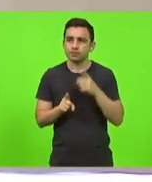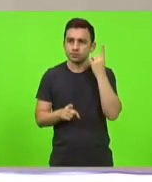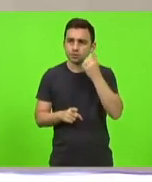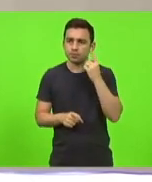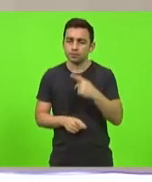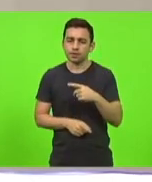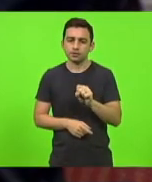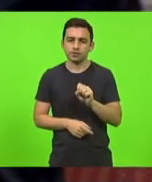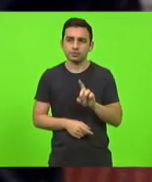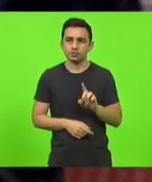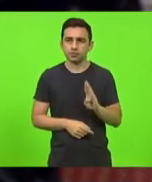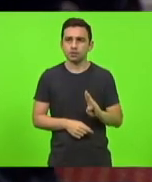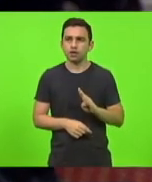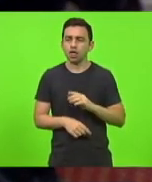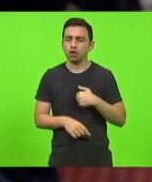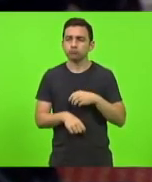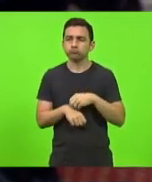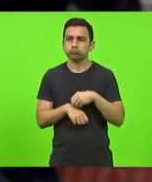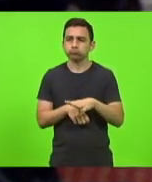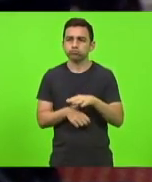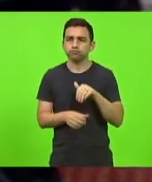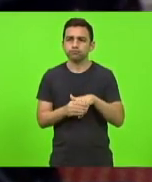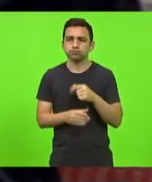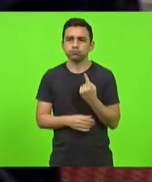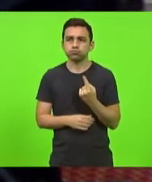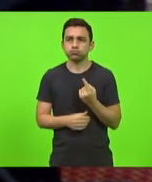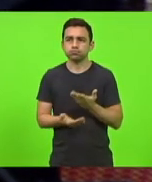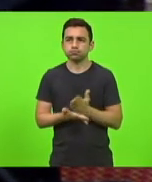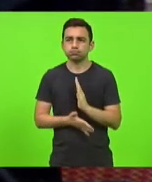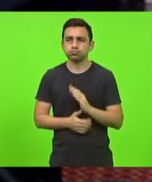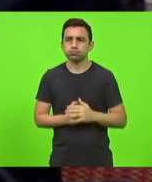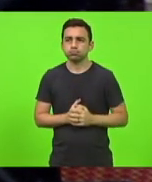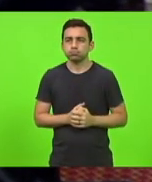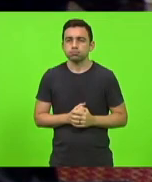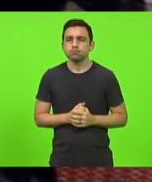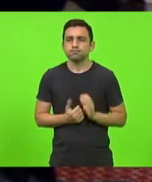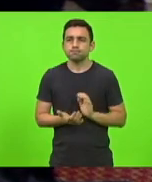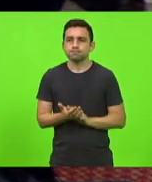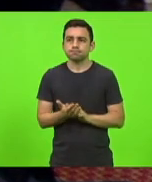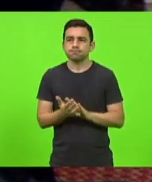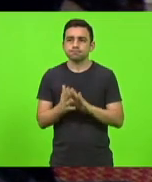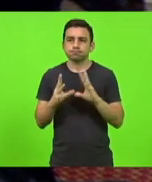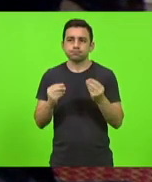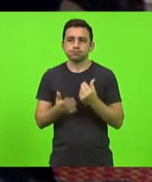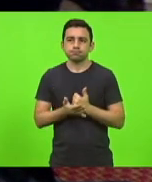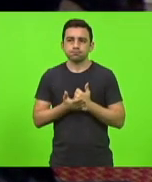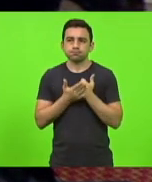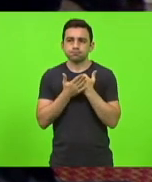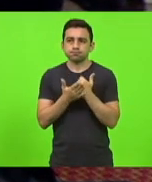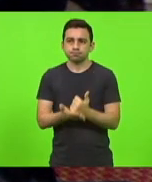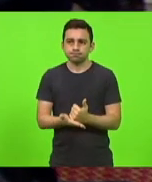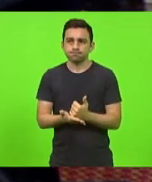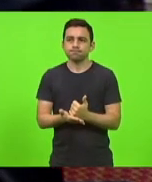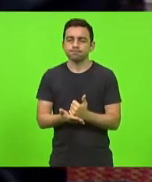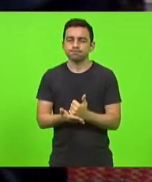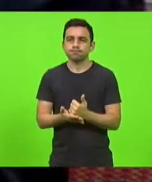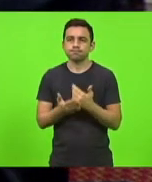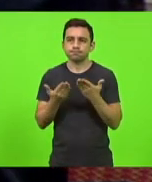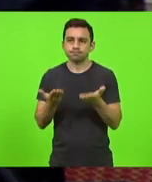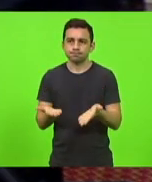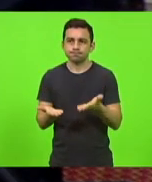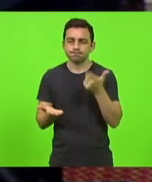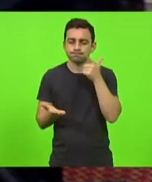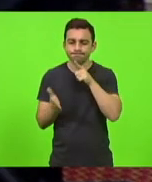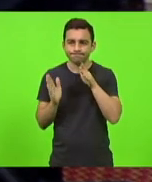PSDB, oriento voto 1 pela aprovação. Parabéns a todos que contribuíram de uma maneira ou de outra para chegarmos